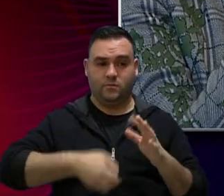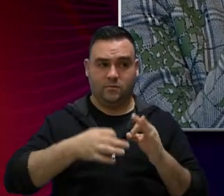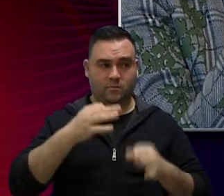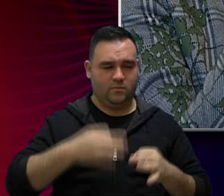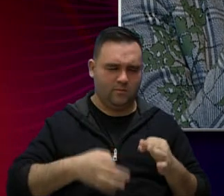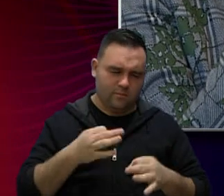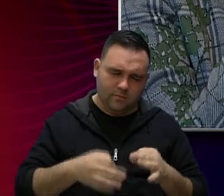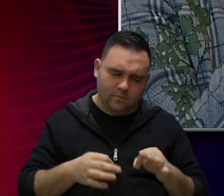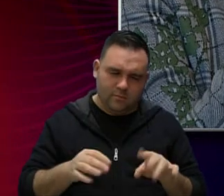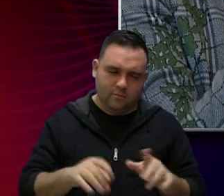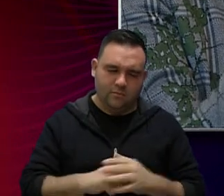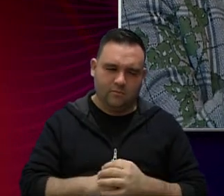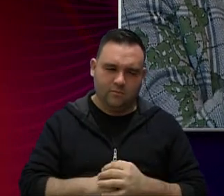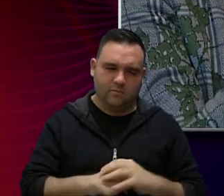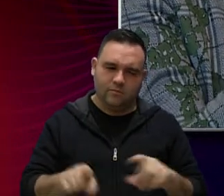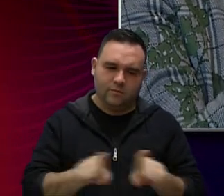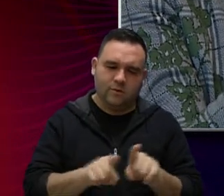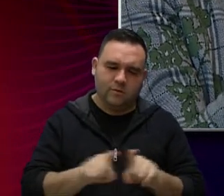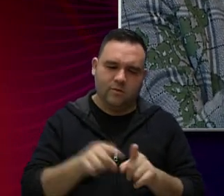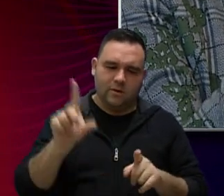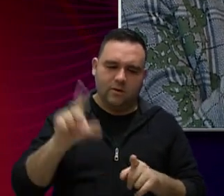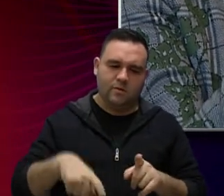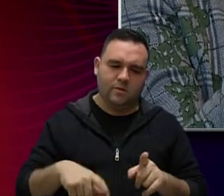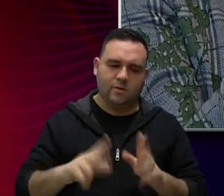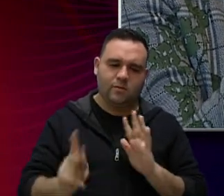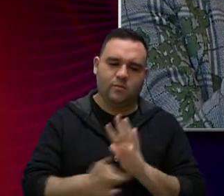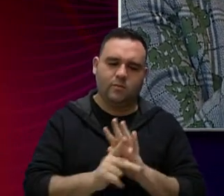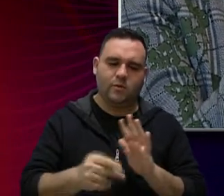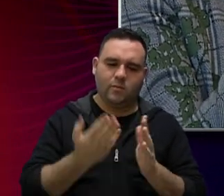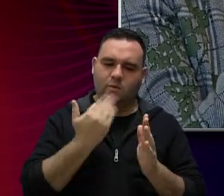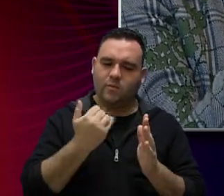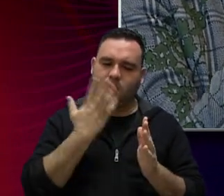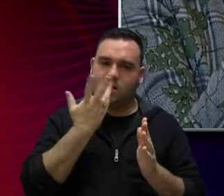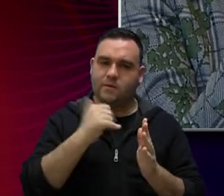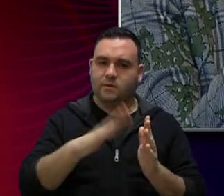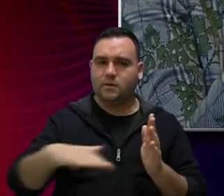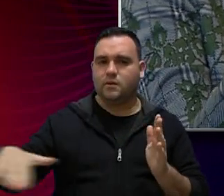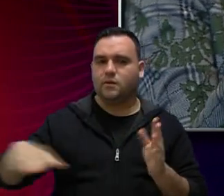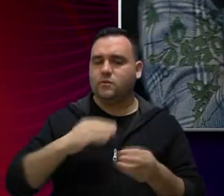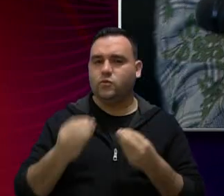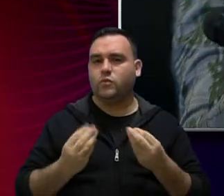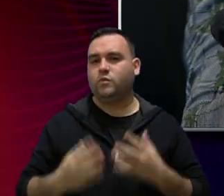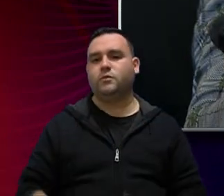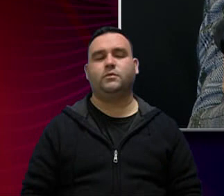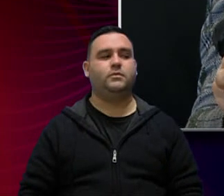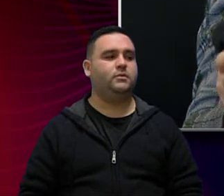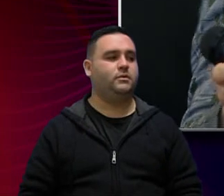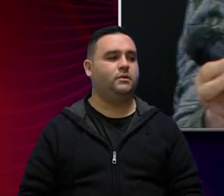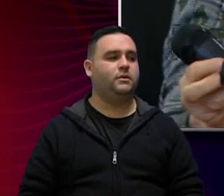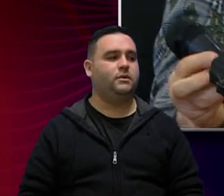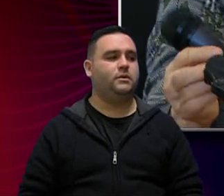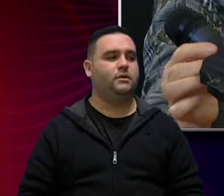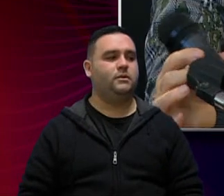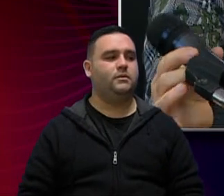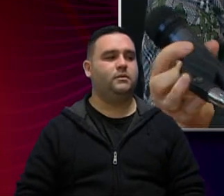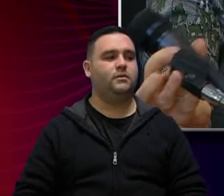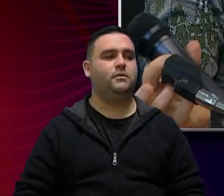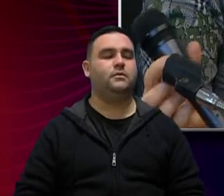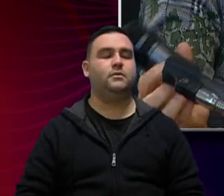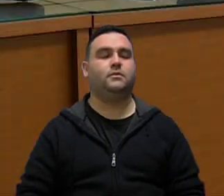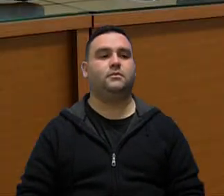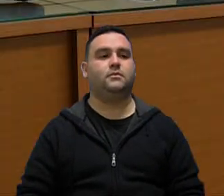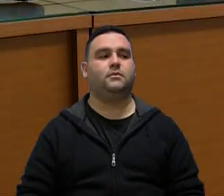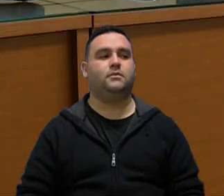e também do cartão por favor o cartão merenda cartão de alimentação das crianças e adole